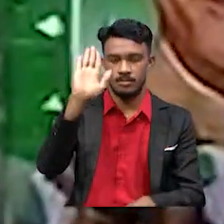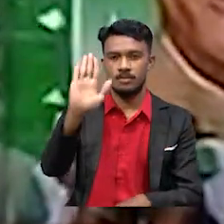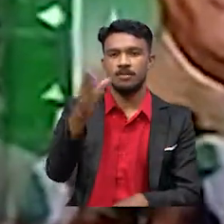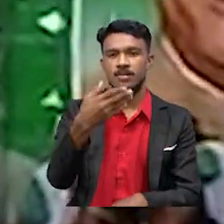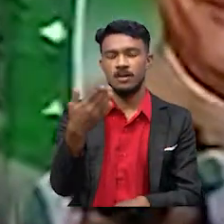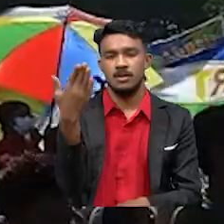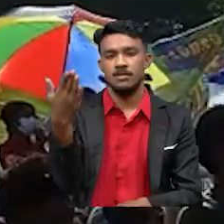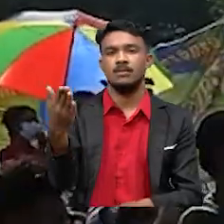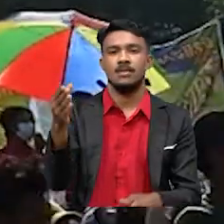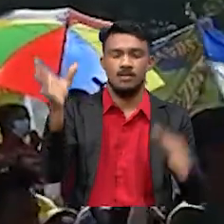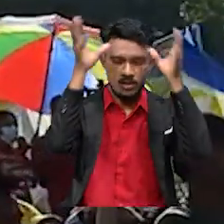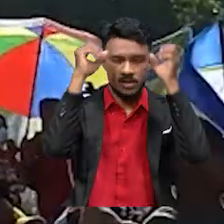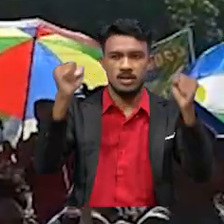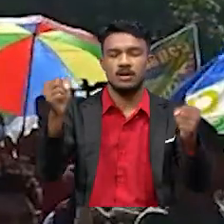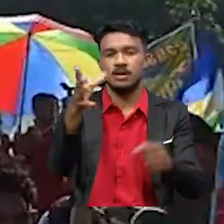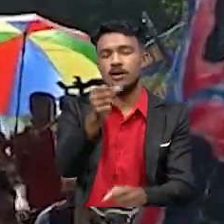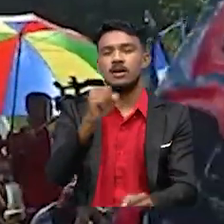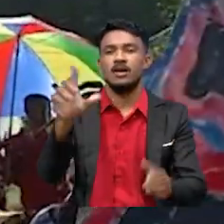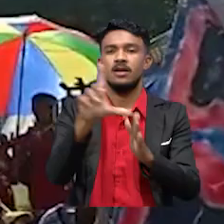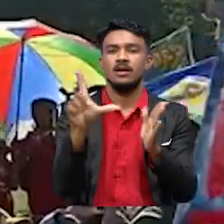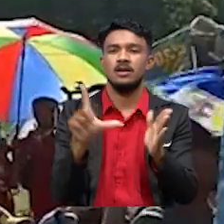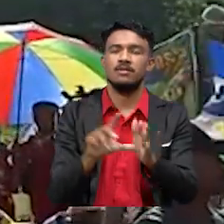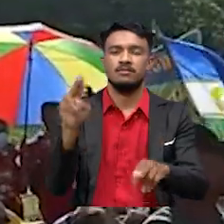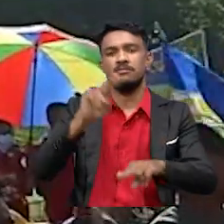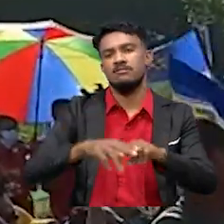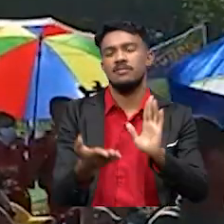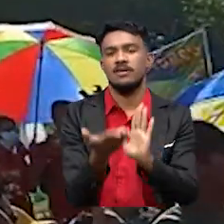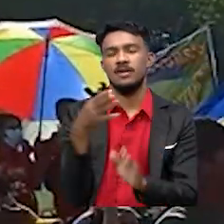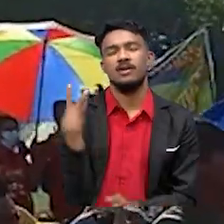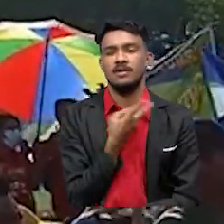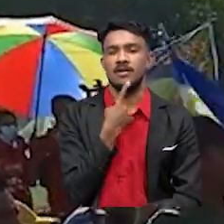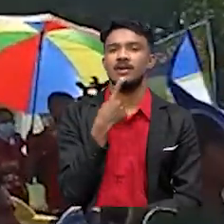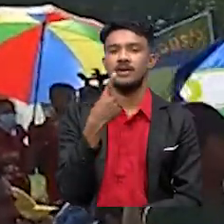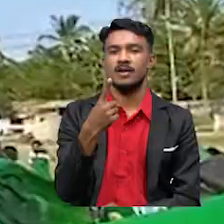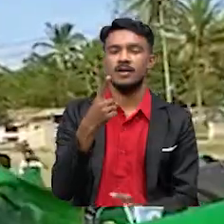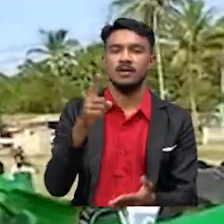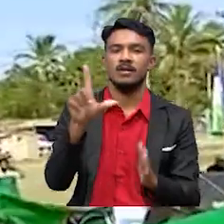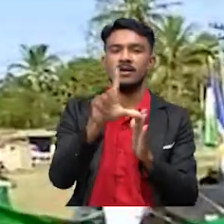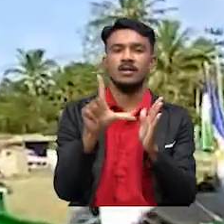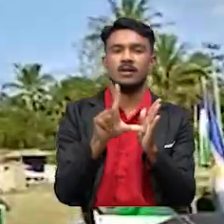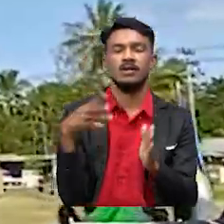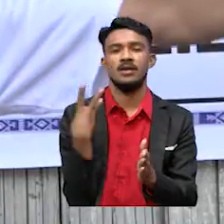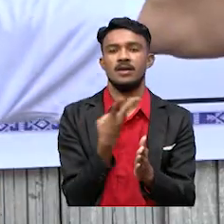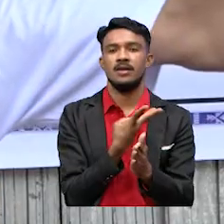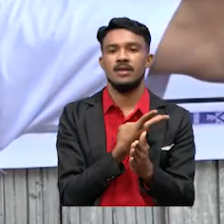Constituição, tudo te falei, ele tem. Então, tem cada Constituição, uma aqui de minha lei, não.